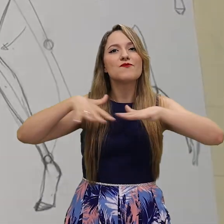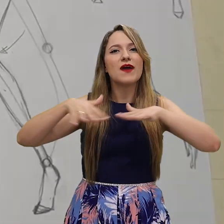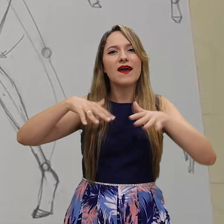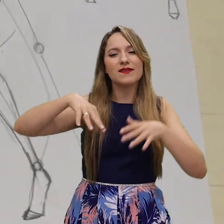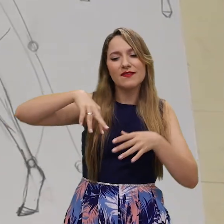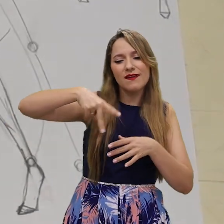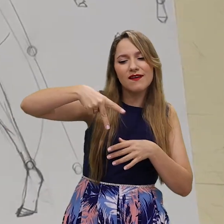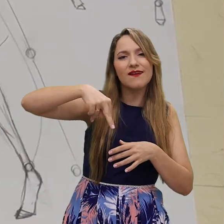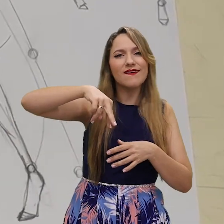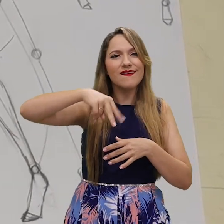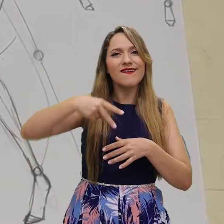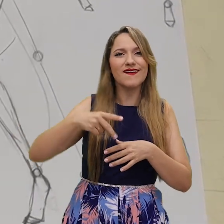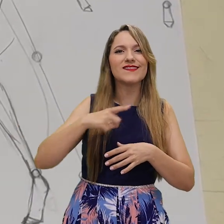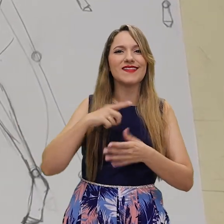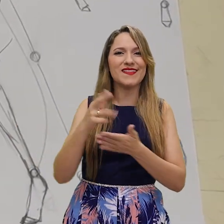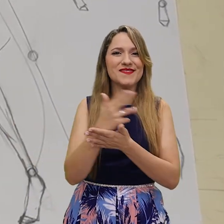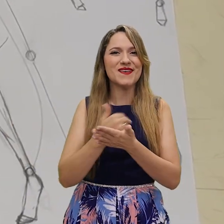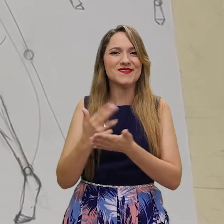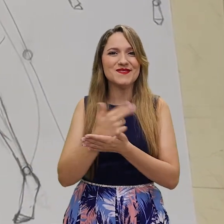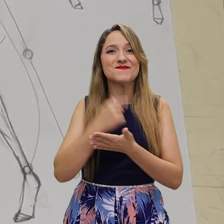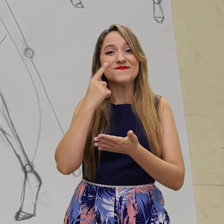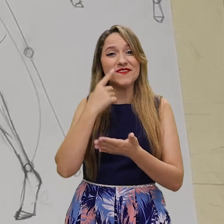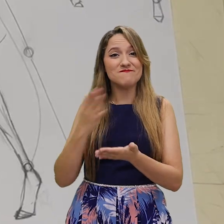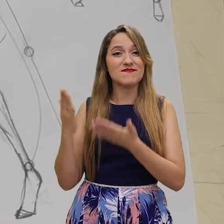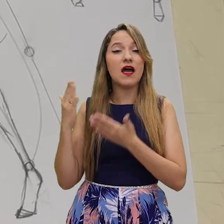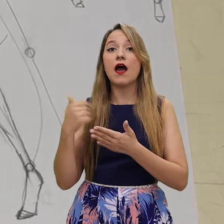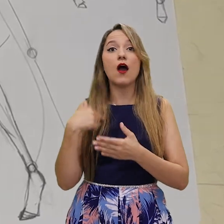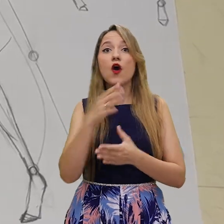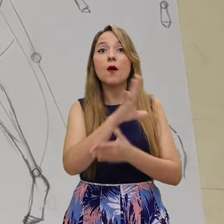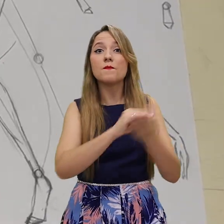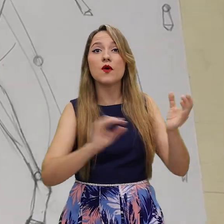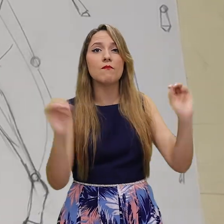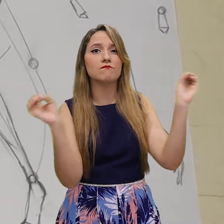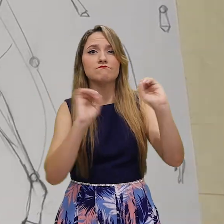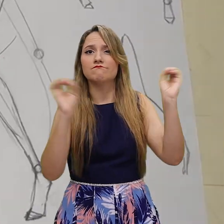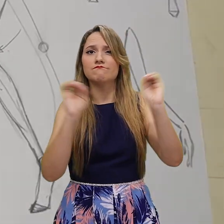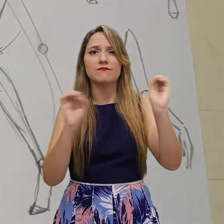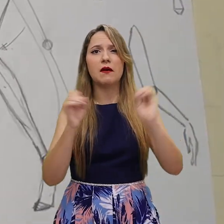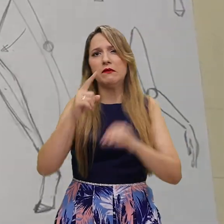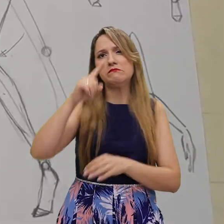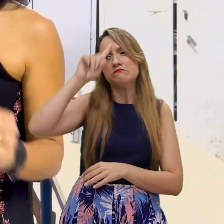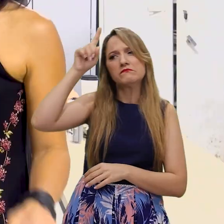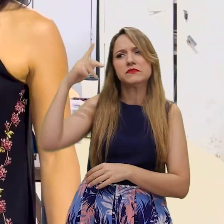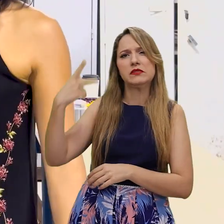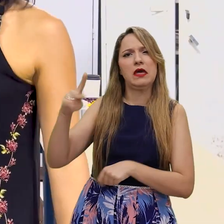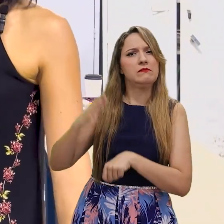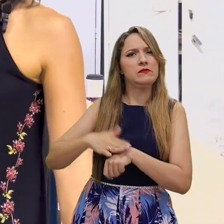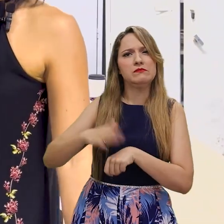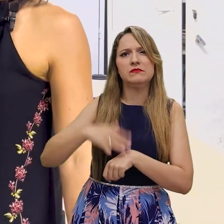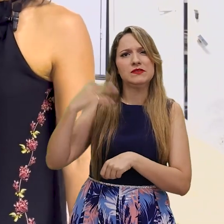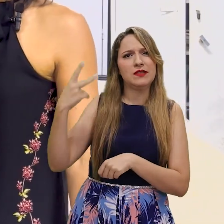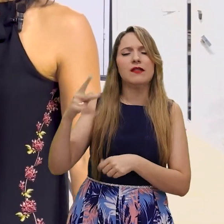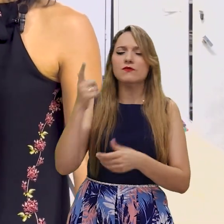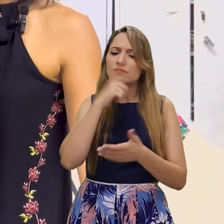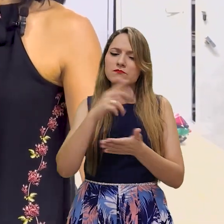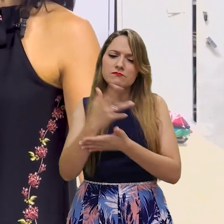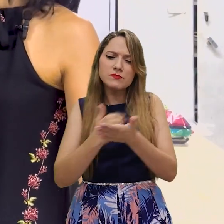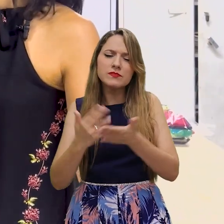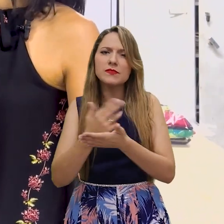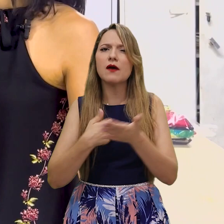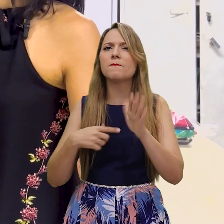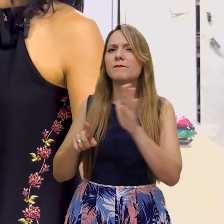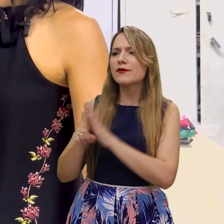incrível, ela fez do zero, ou seja, ela não usou nenhuma imagem de referência. Mas eu quero saber de você, Tatá, como é que